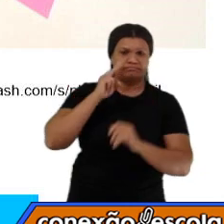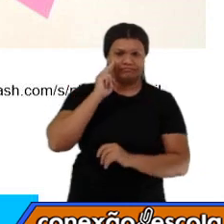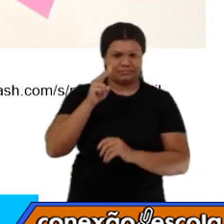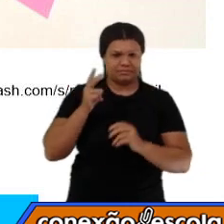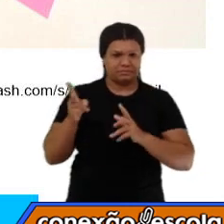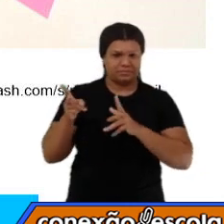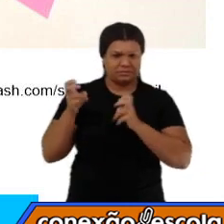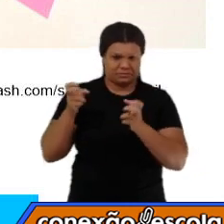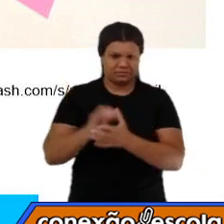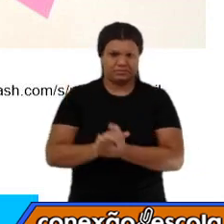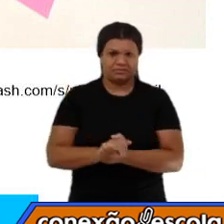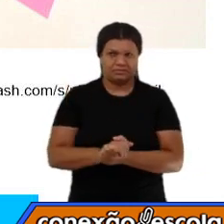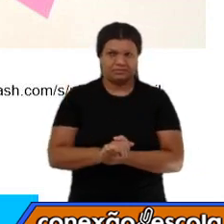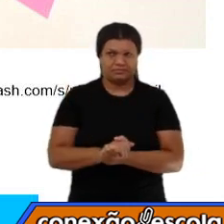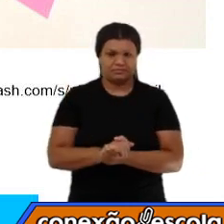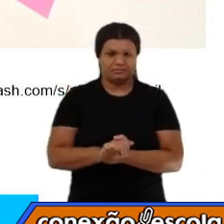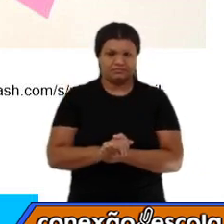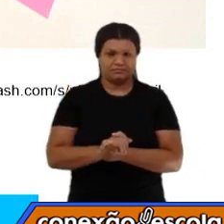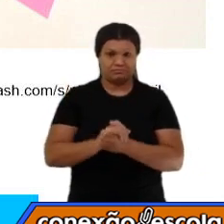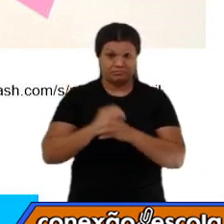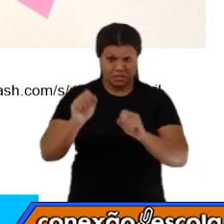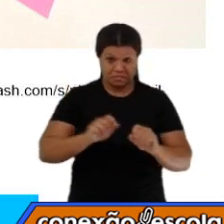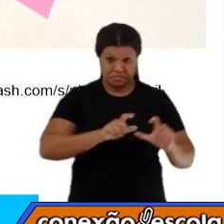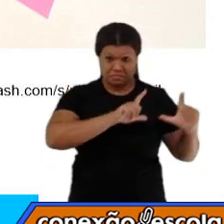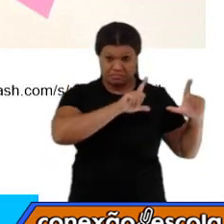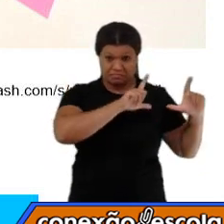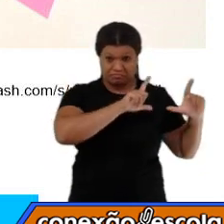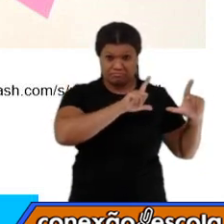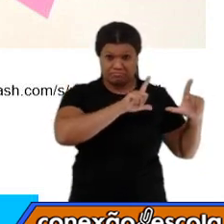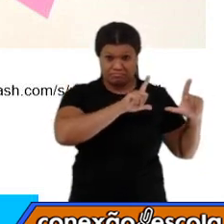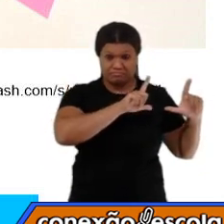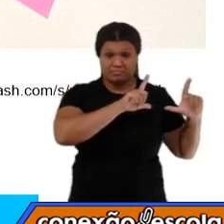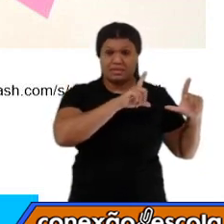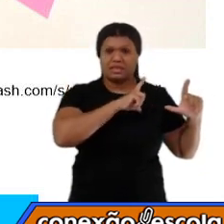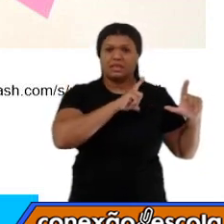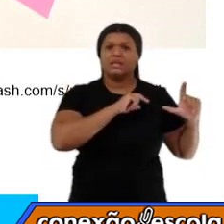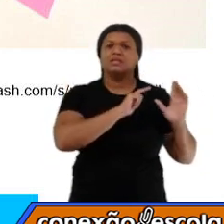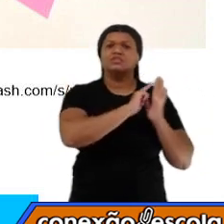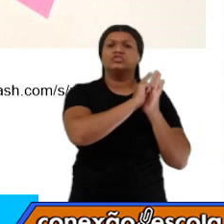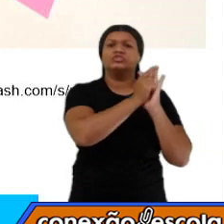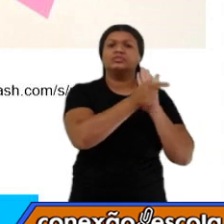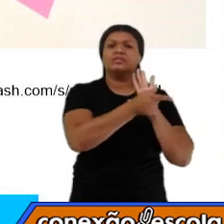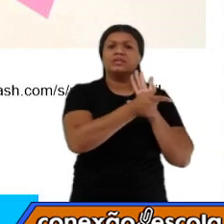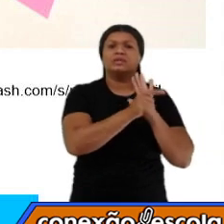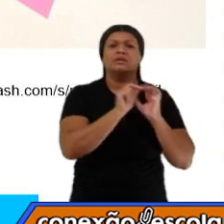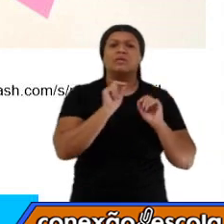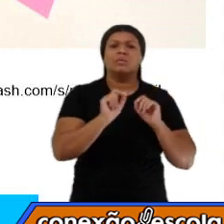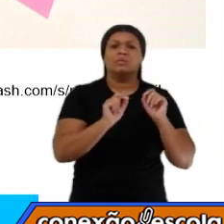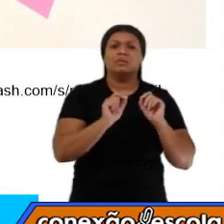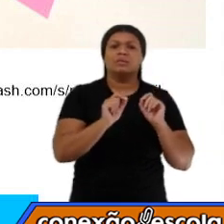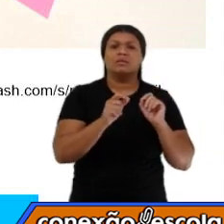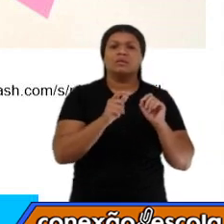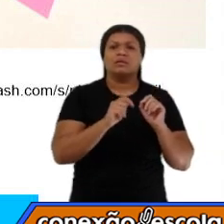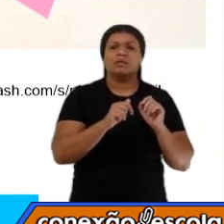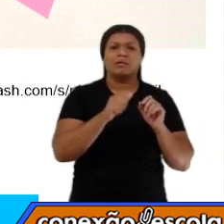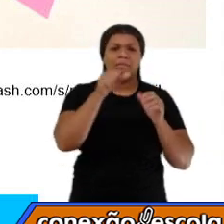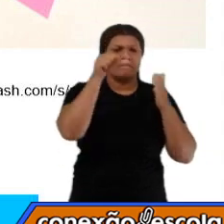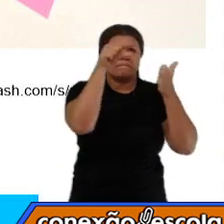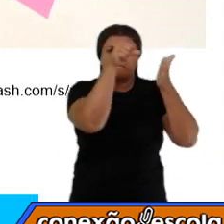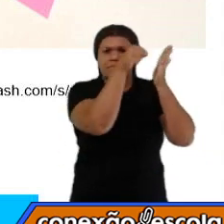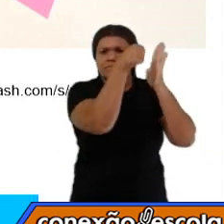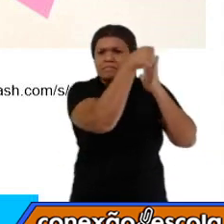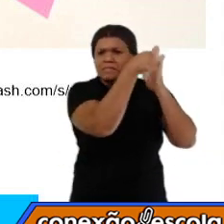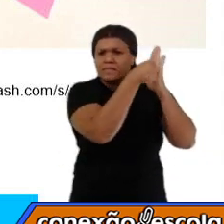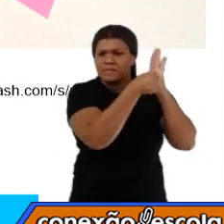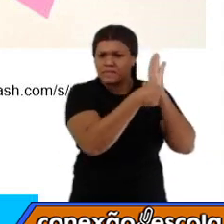configuração do texto. E do lado do e-mail, eu tenho o gênero textual notas pessoais.